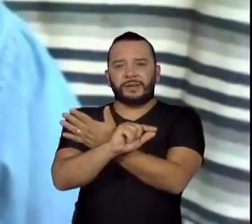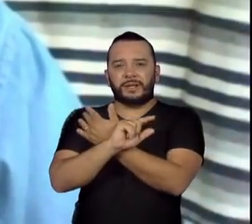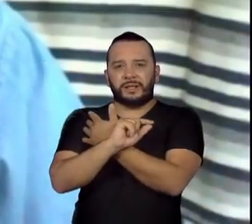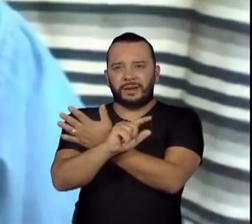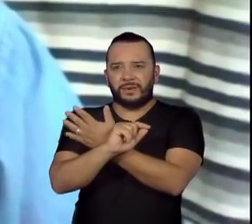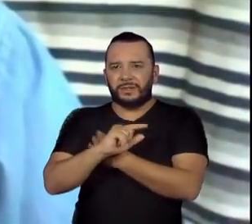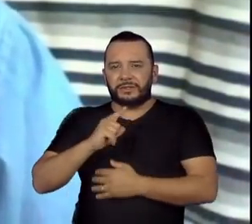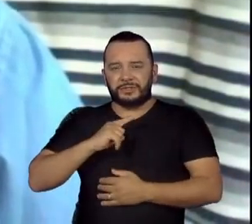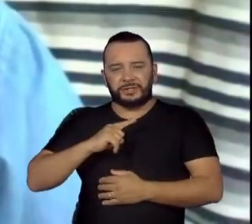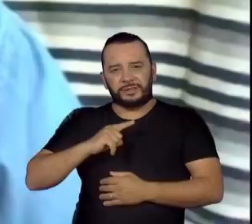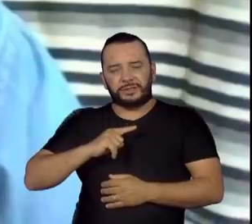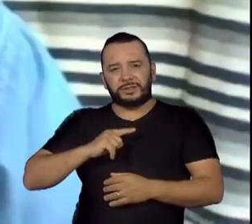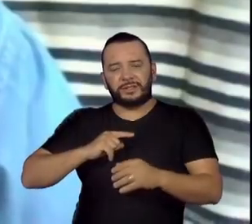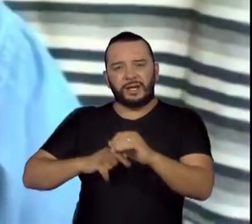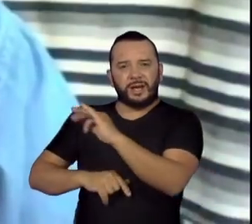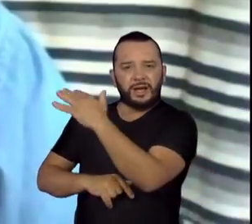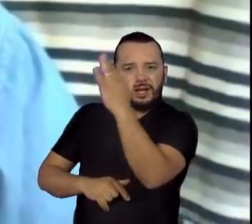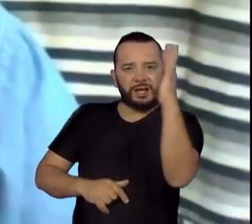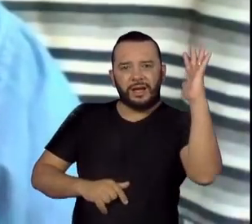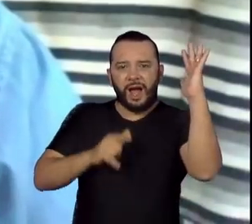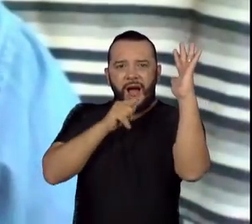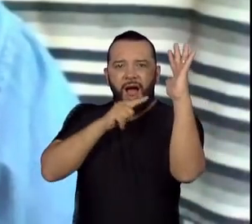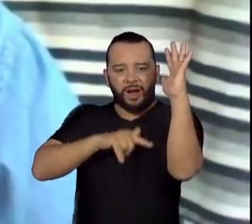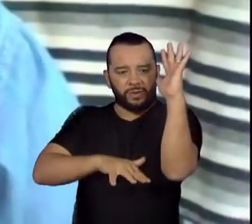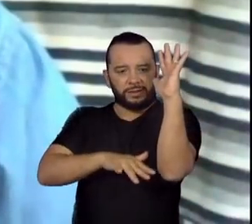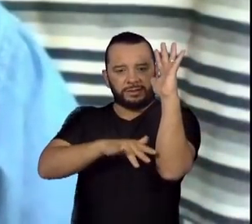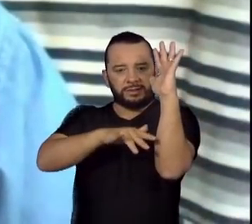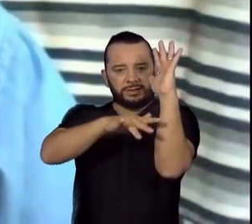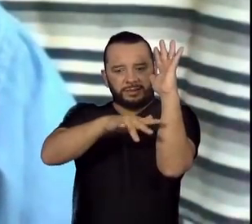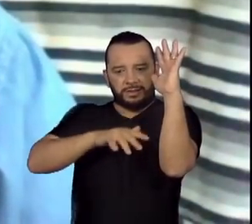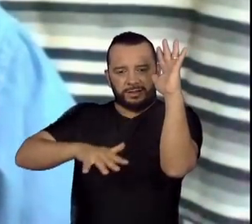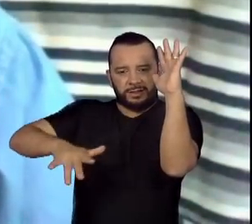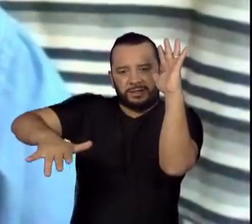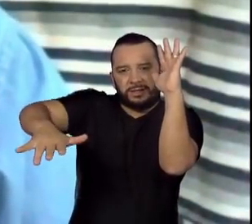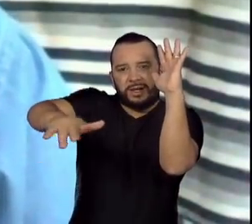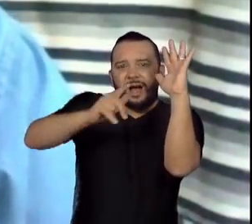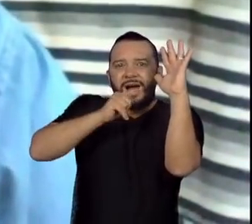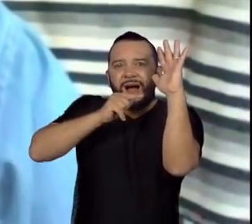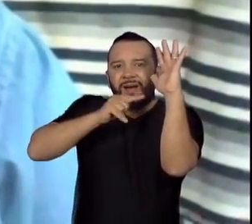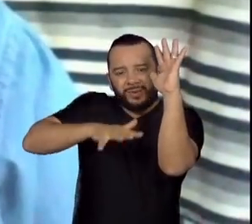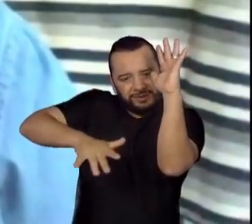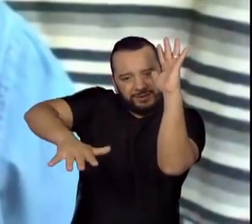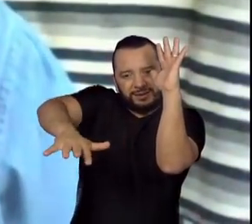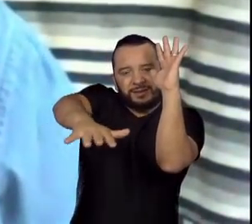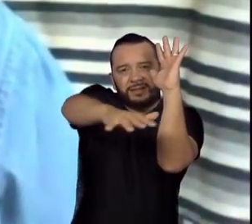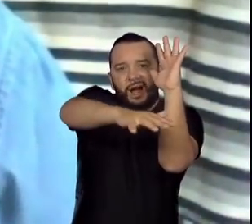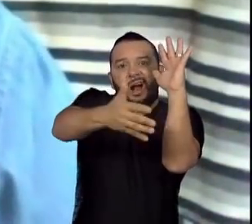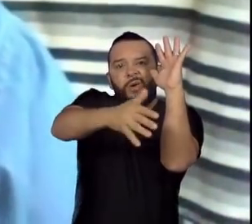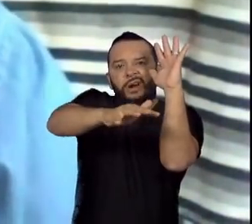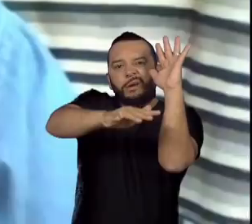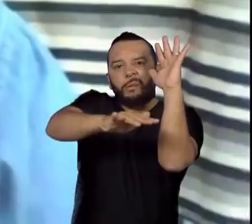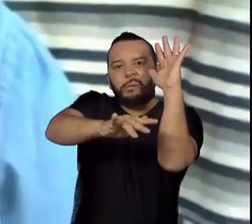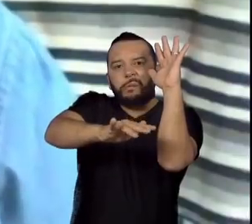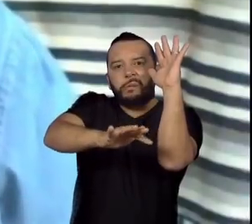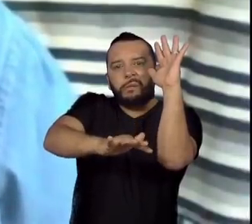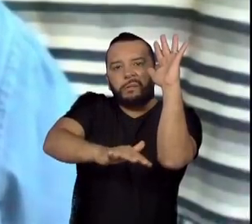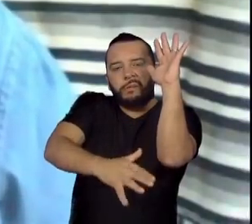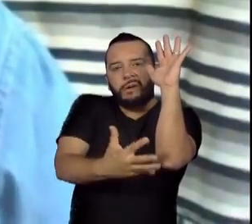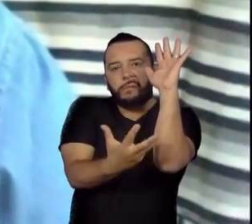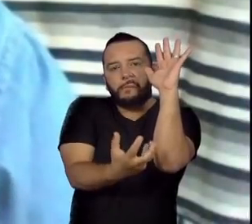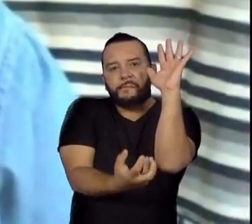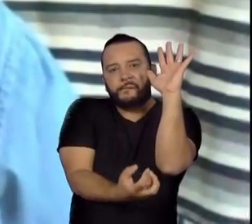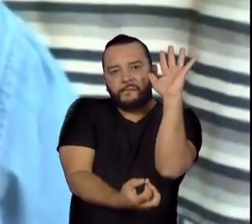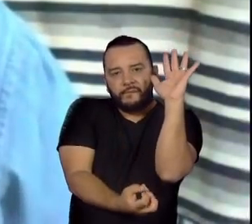passado e, por incrível que pareça, mesmo no caso da Mata Atlântica, onde o que resta está em torno